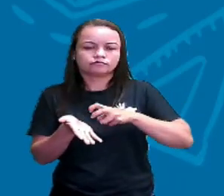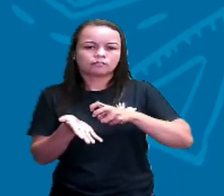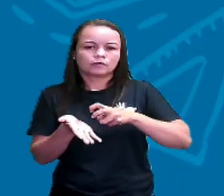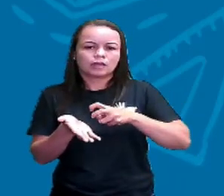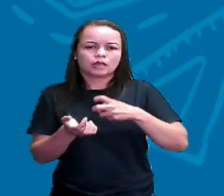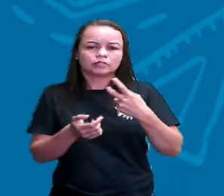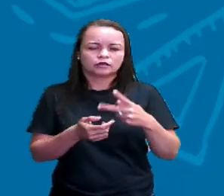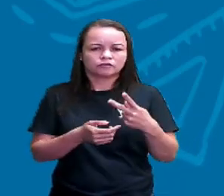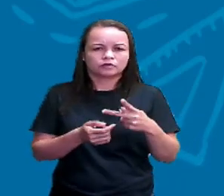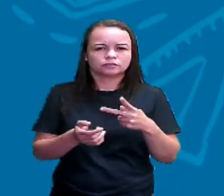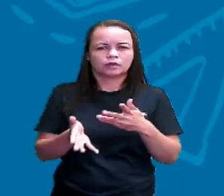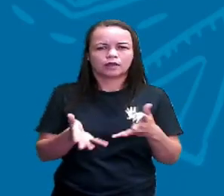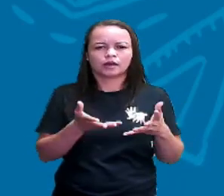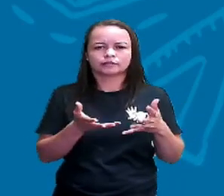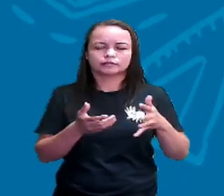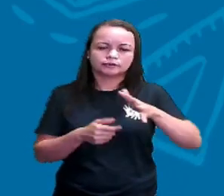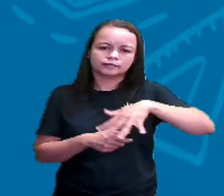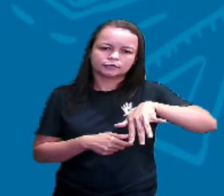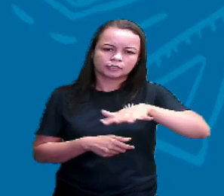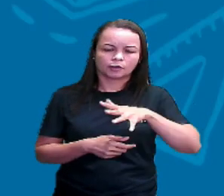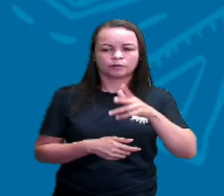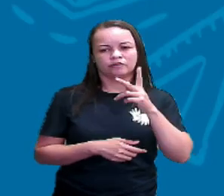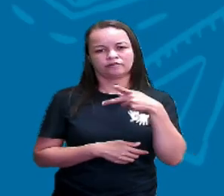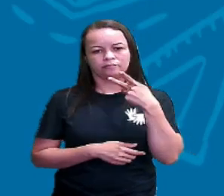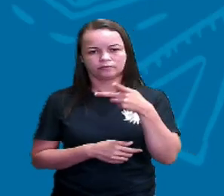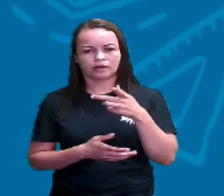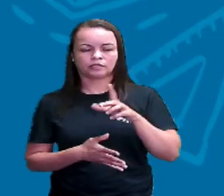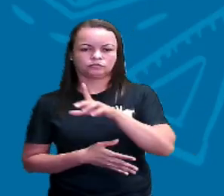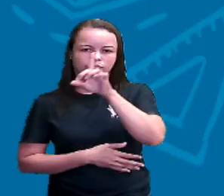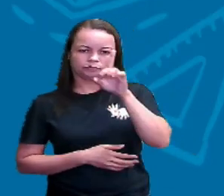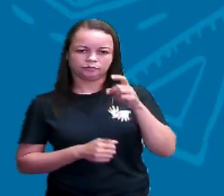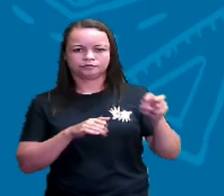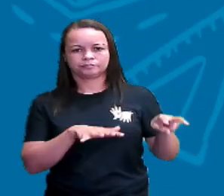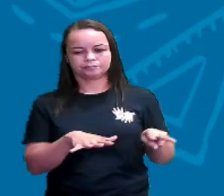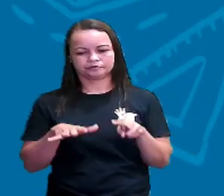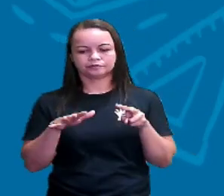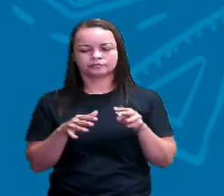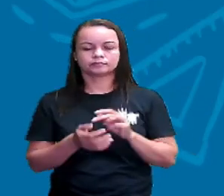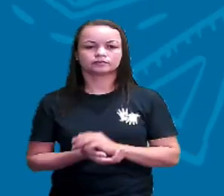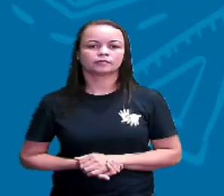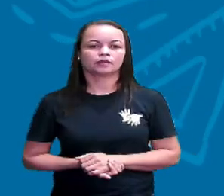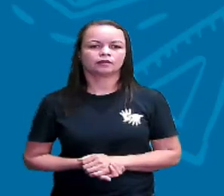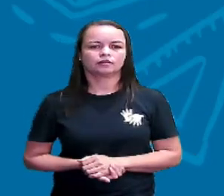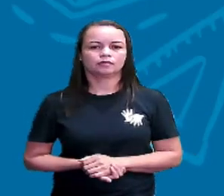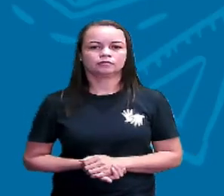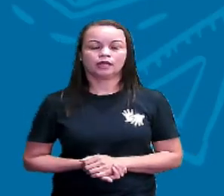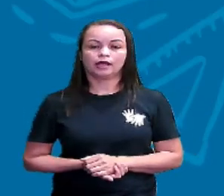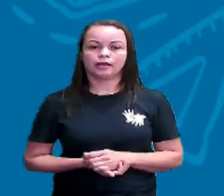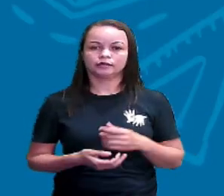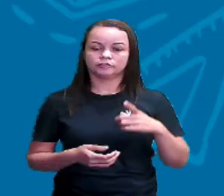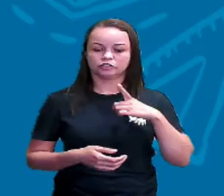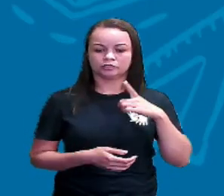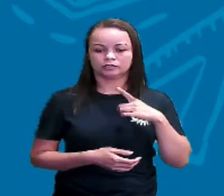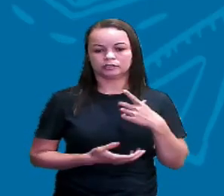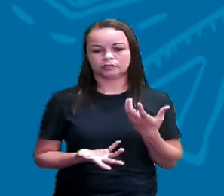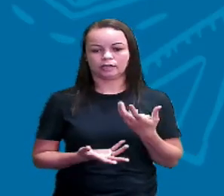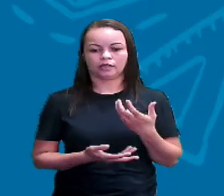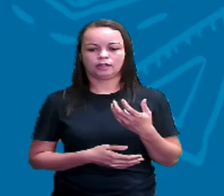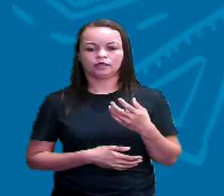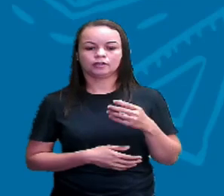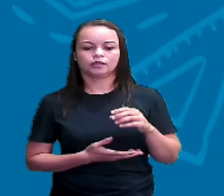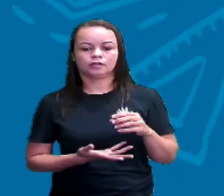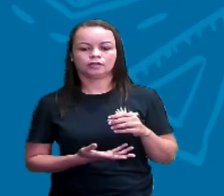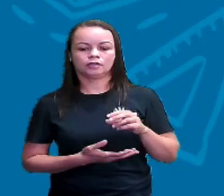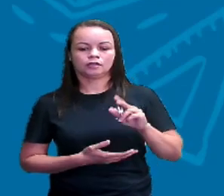desse campo que a gente tem para falar dos dias da semana. E aí a gente tem hoy, que